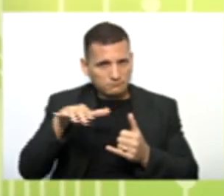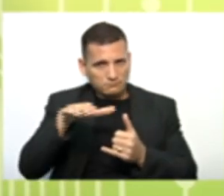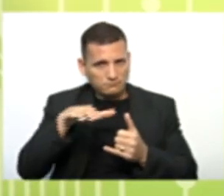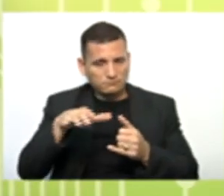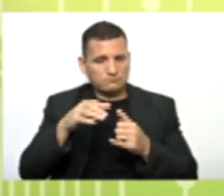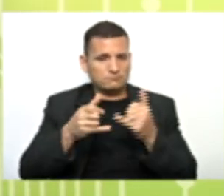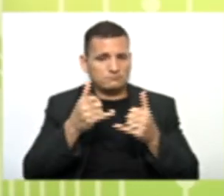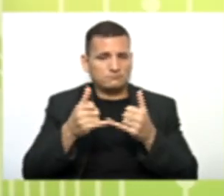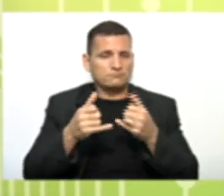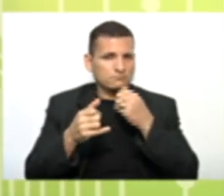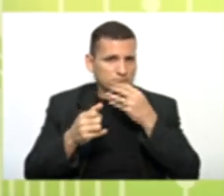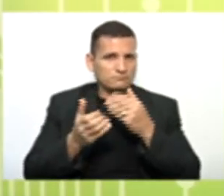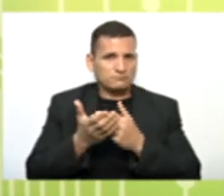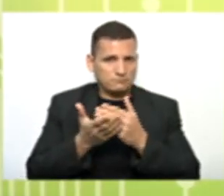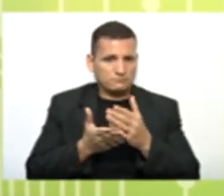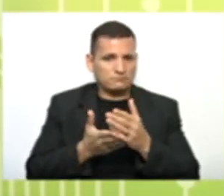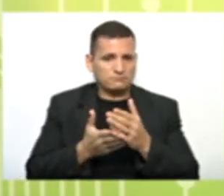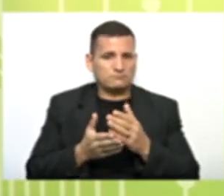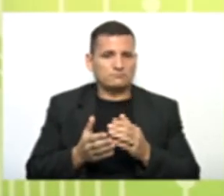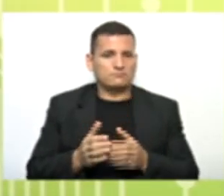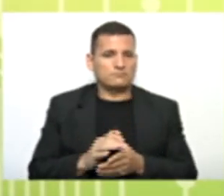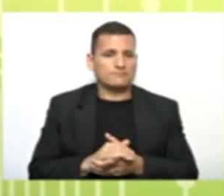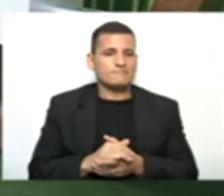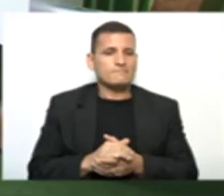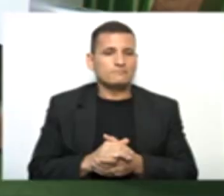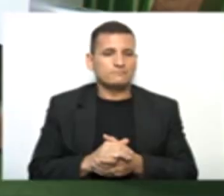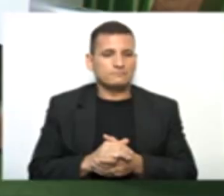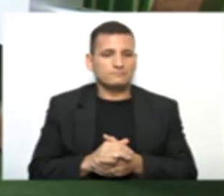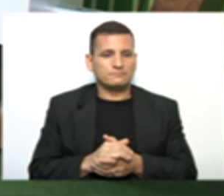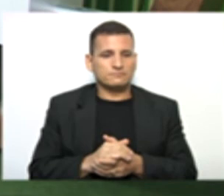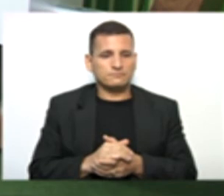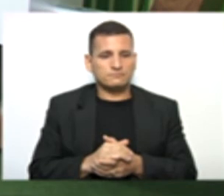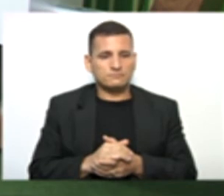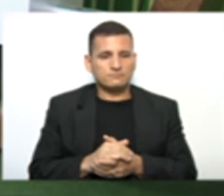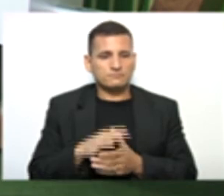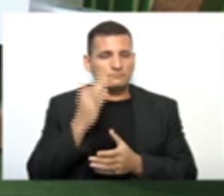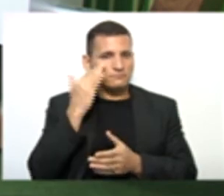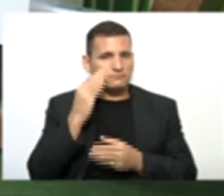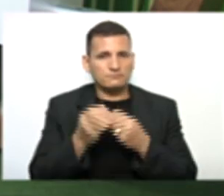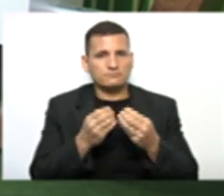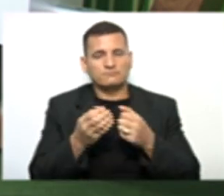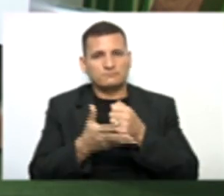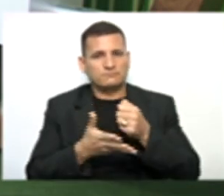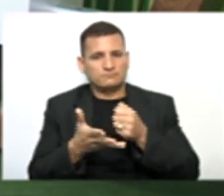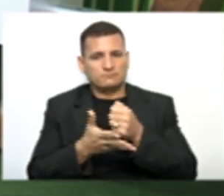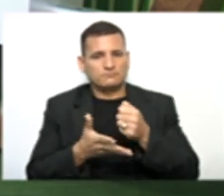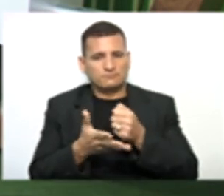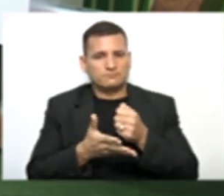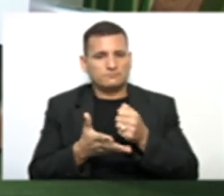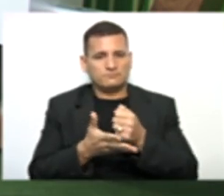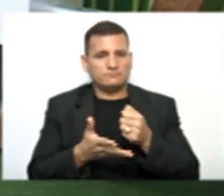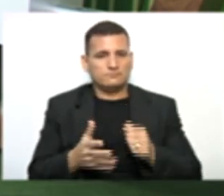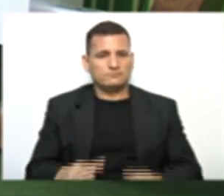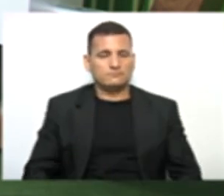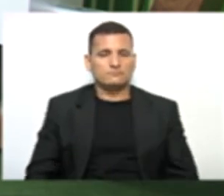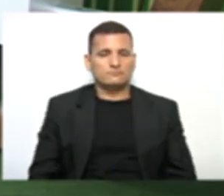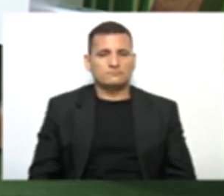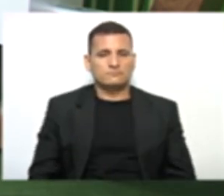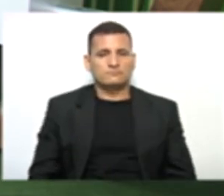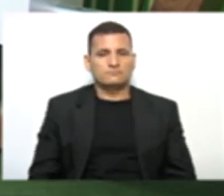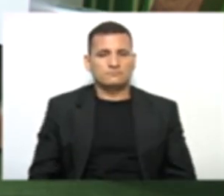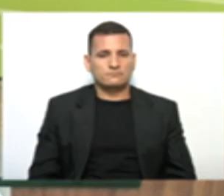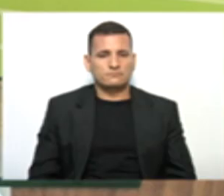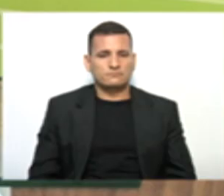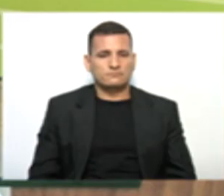eu acho que é bom começar de um lugar, não é verdade, professor? Com certeza. Começar entendendo como é que funciona o mais básico dos básicos dos básicos. Isso é a regra, eu acho.